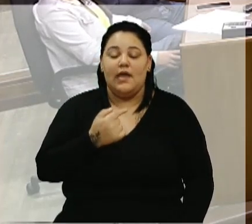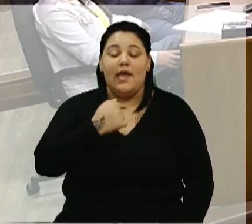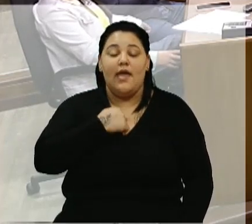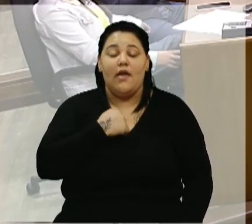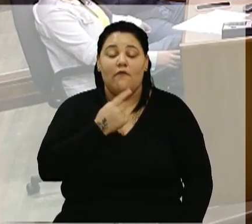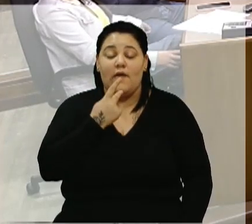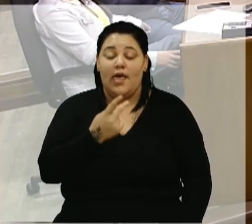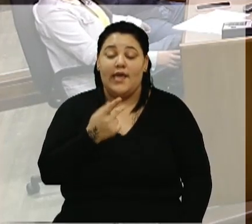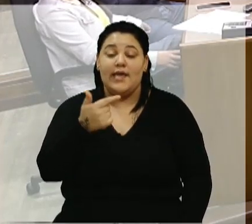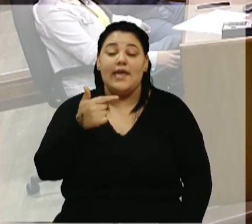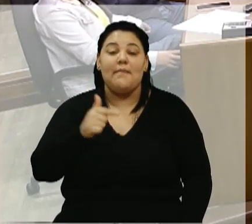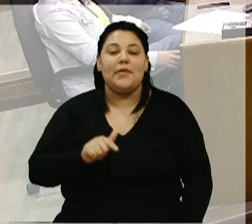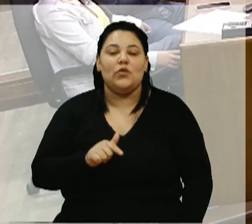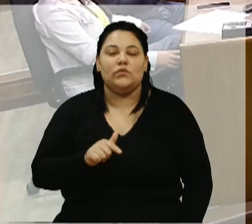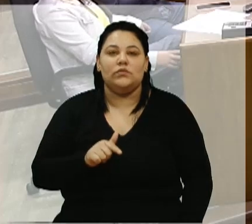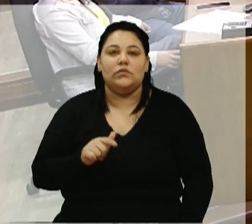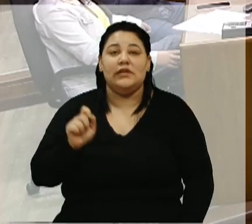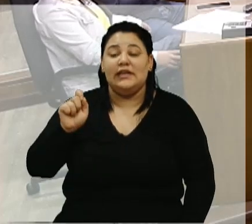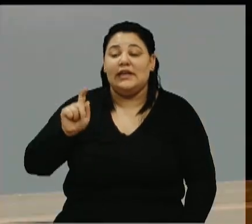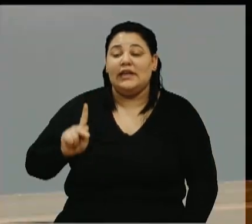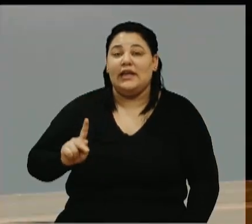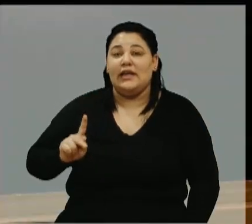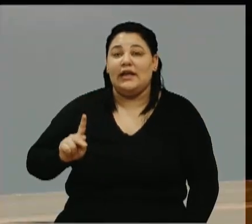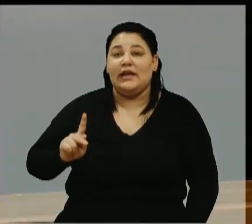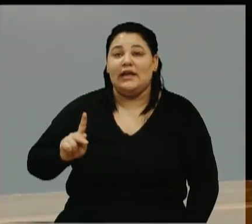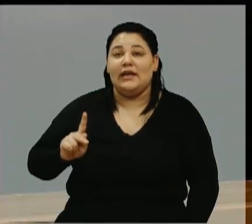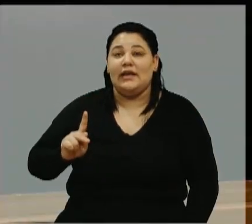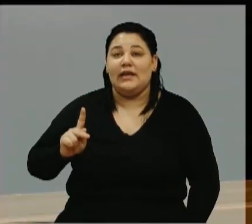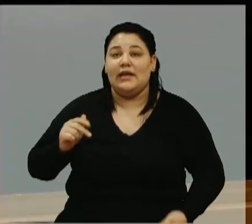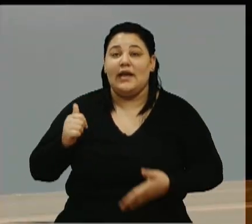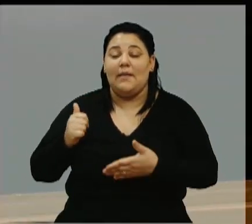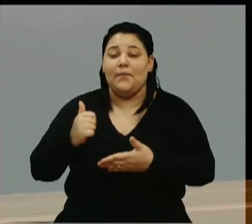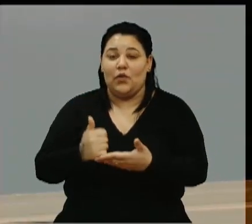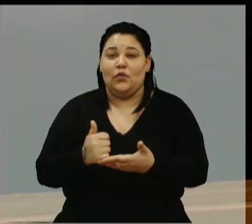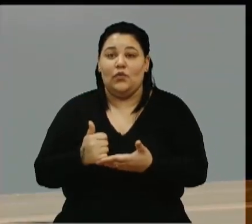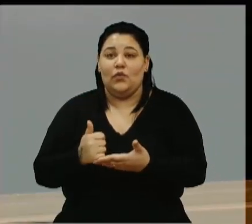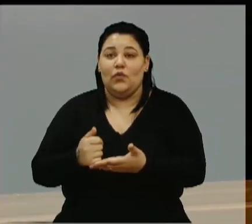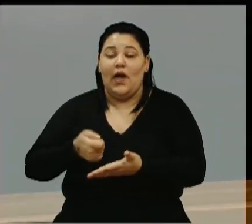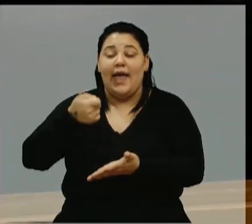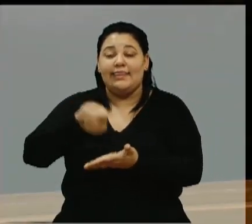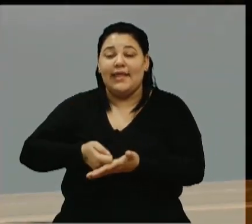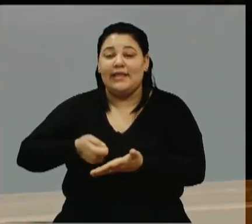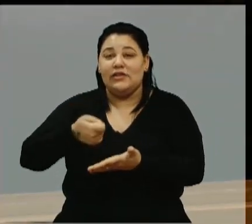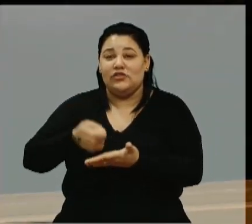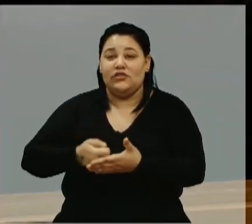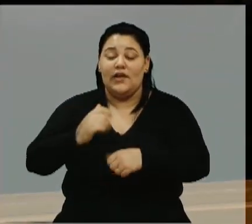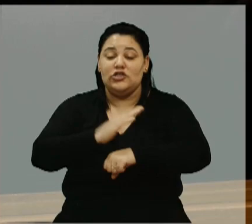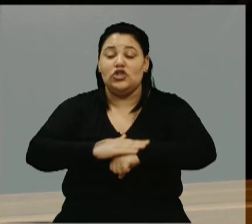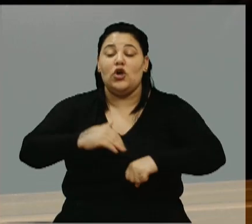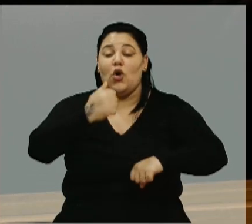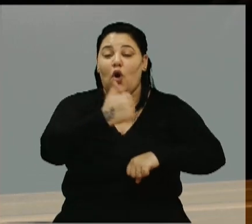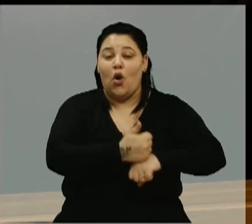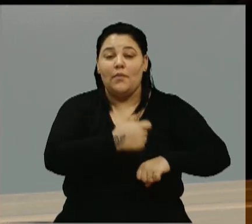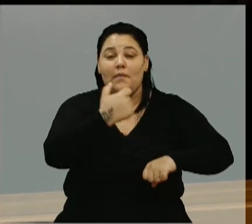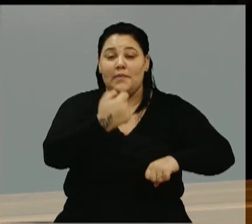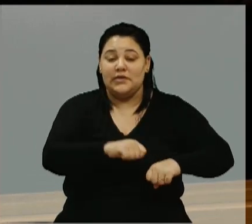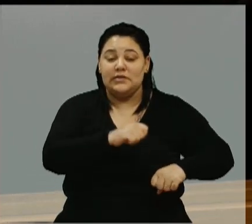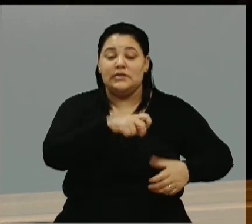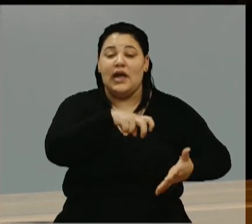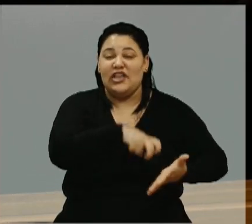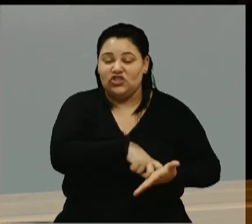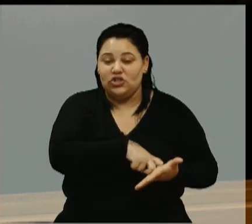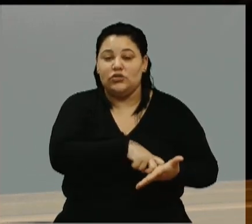e repito que quem contribuiu com a tentativa de golpe tem que ser punido, sim.